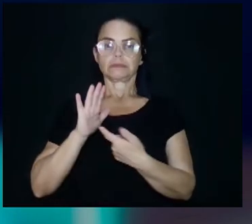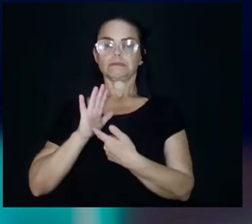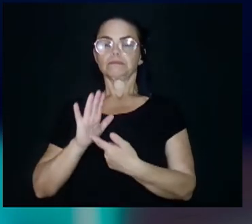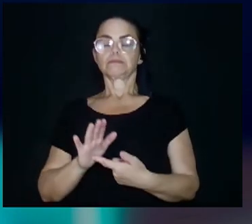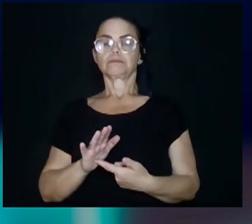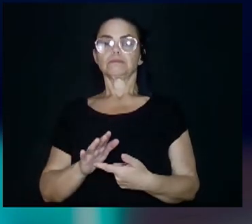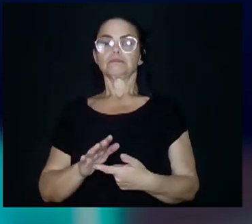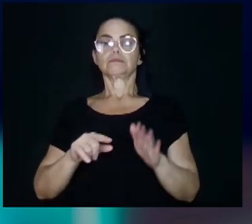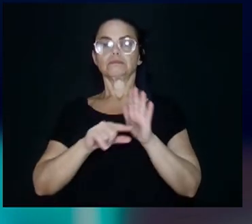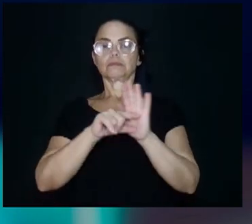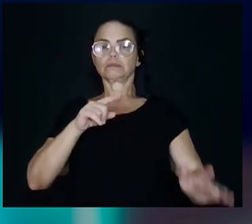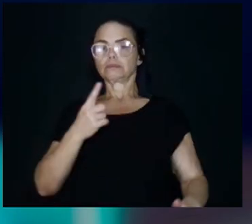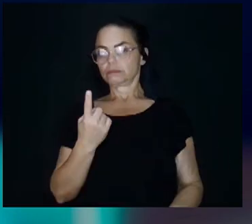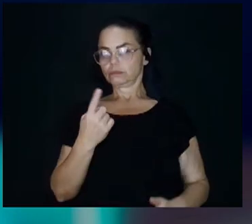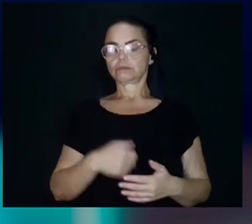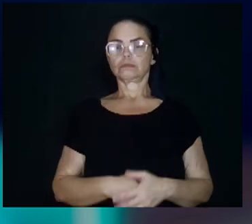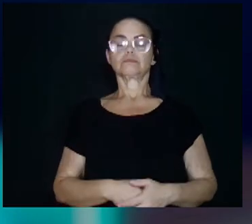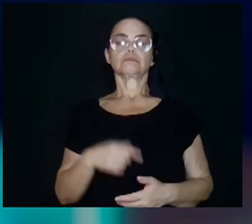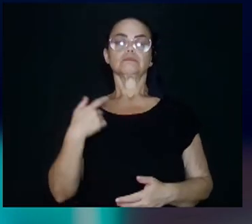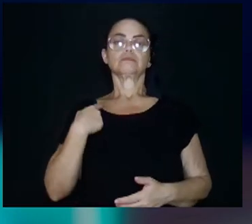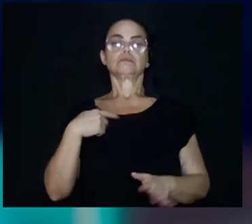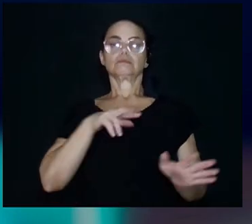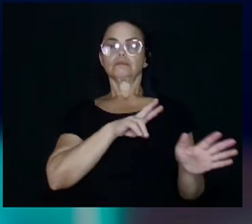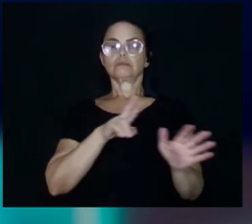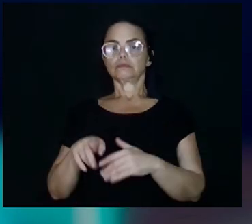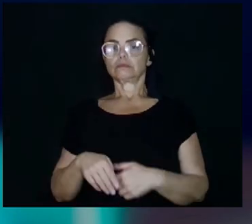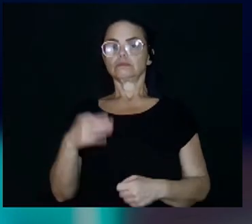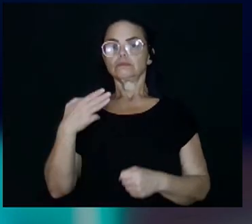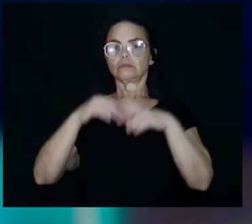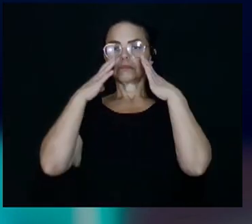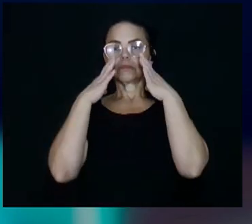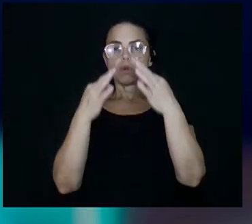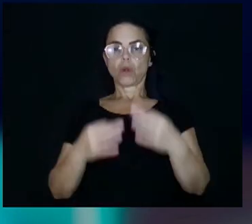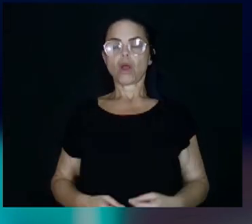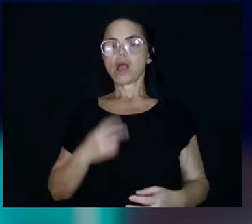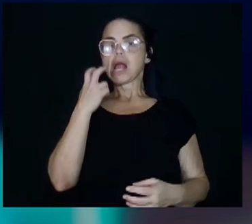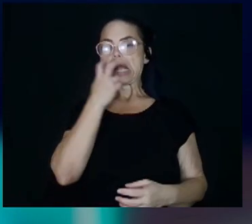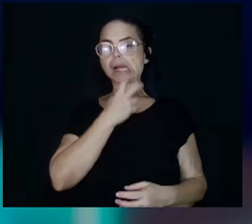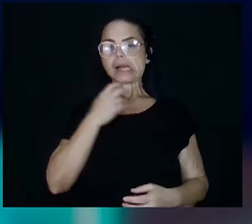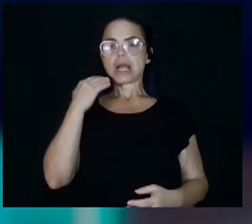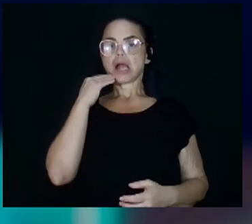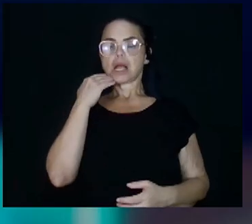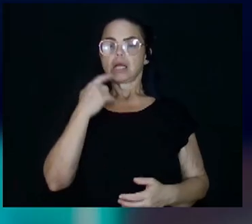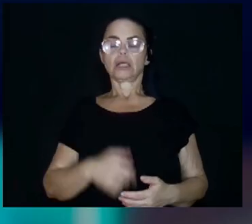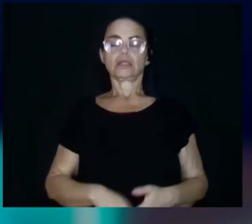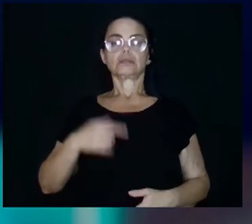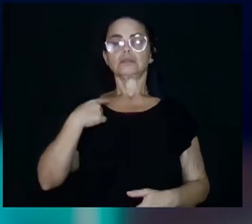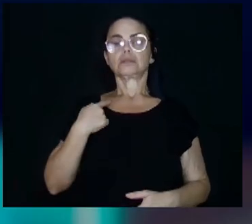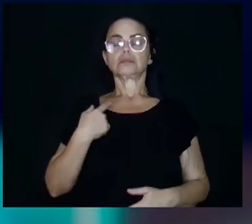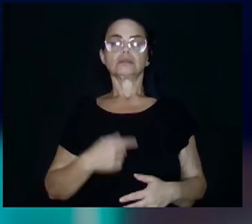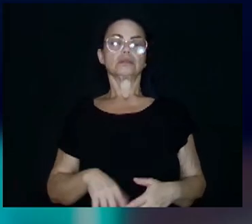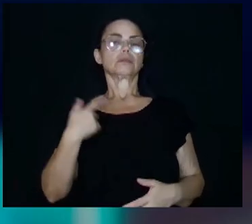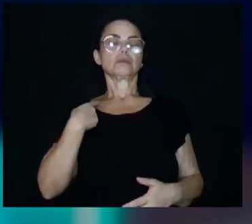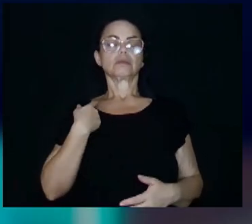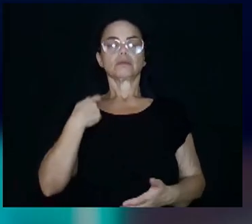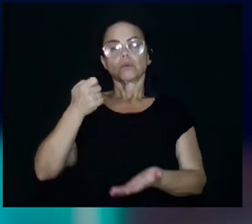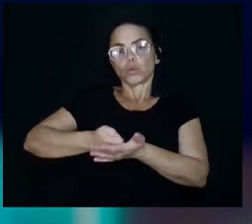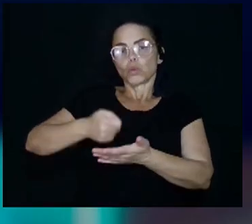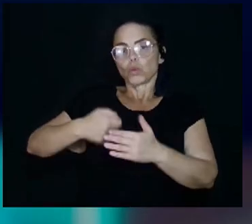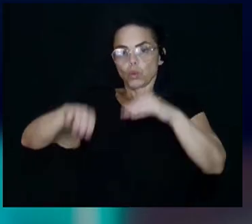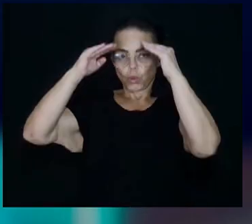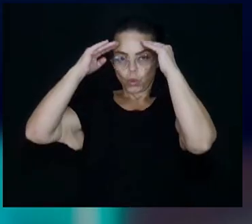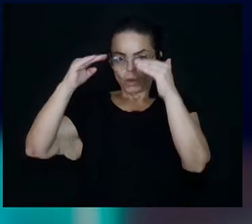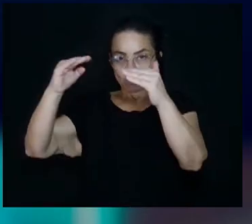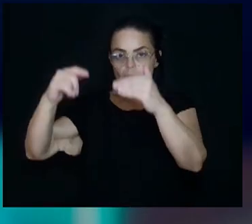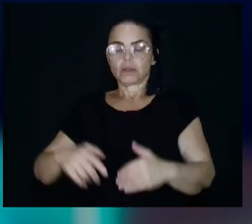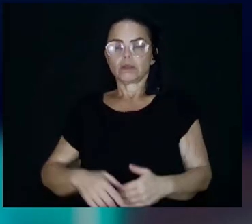O estabelecimento da Semana Municipal de Atenção à Gagueira não desobriga o poder público municipal ao cumprimento do disposto nos incisos, né, e